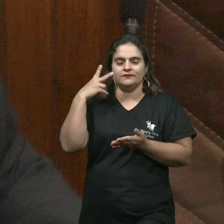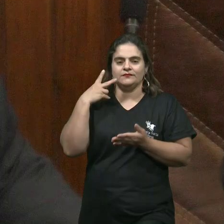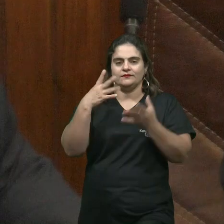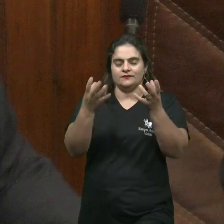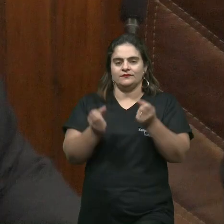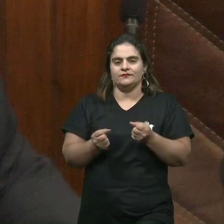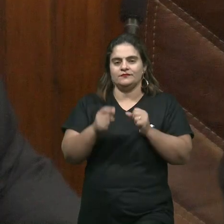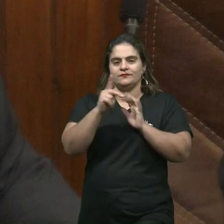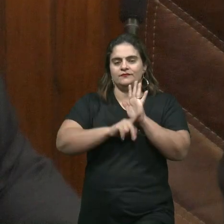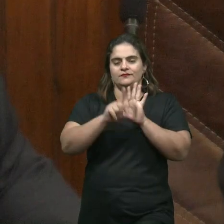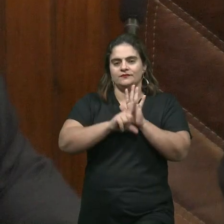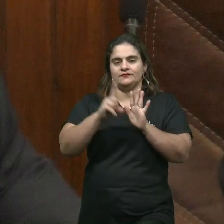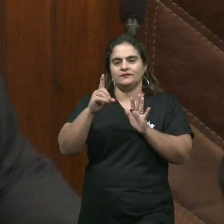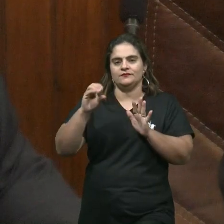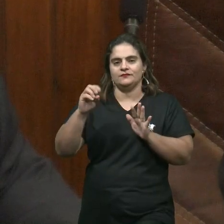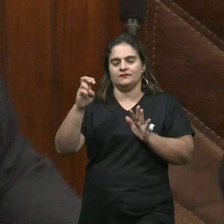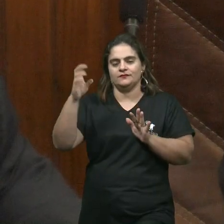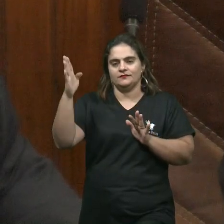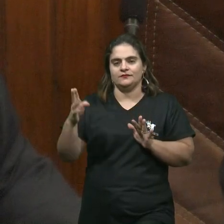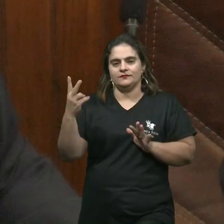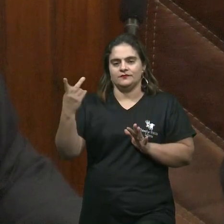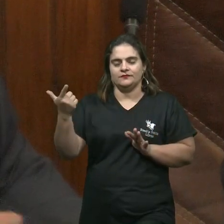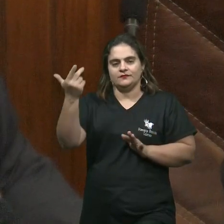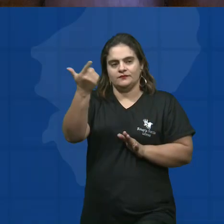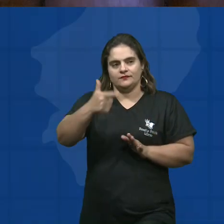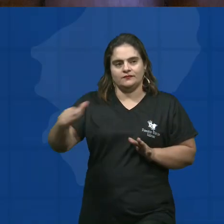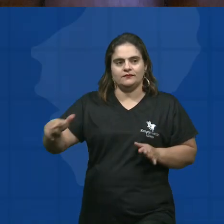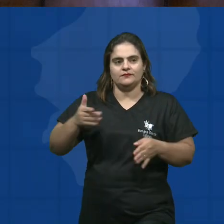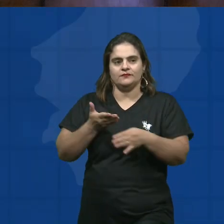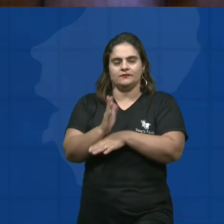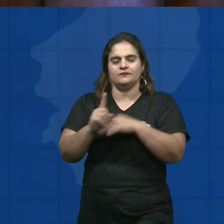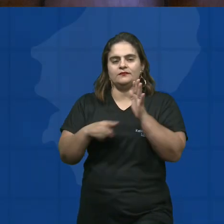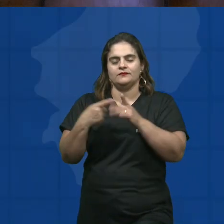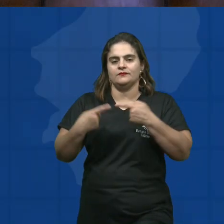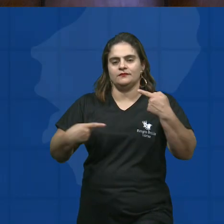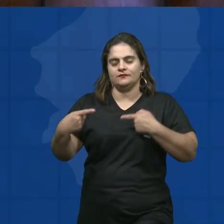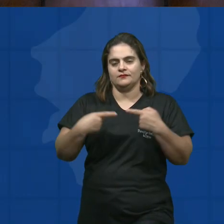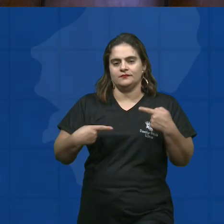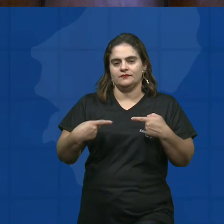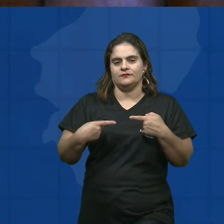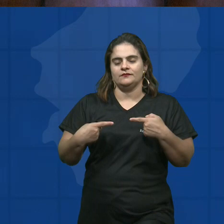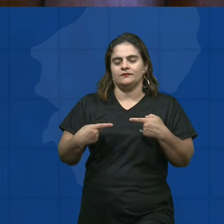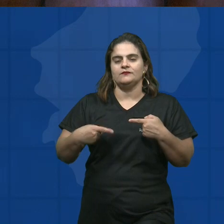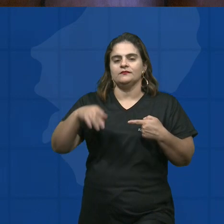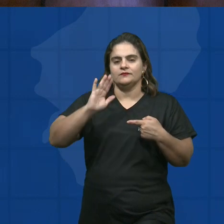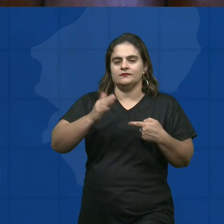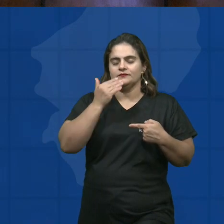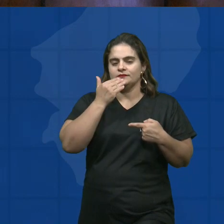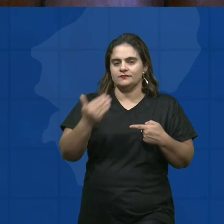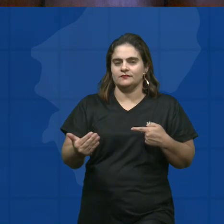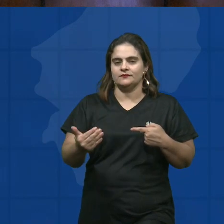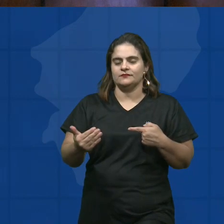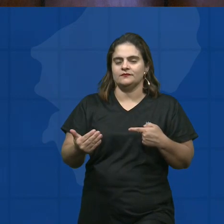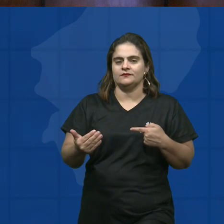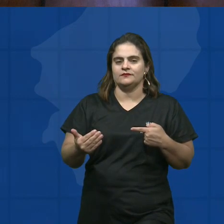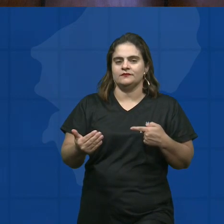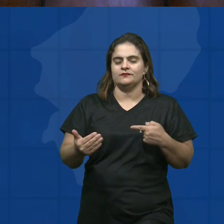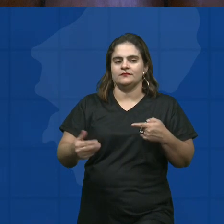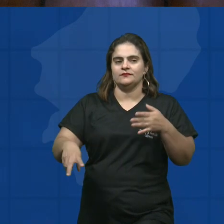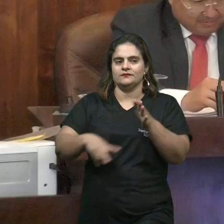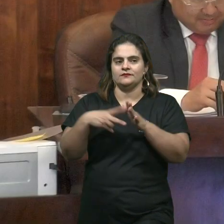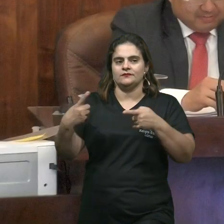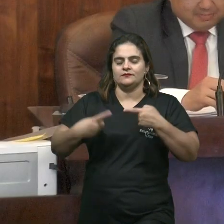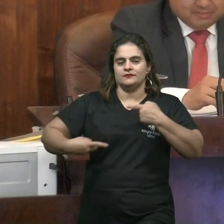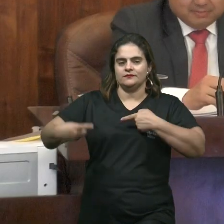favoráveis ao projeto de lei 105-2004 permanecem como se encontram. Aprovado, aprovada a primeira discussão, conforme é requerido e aprovado pelo plenário. Em